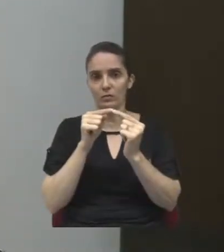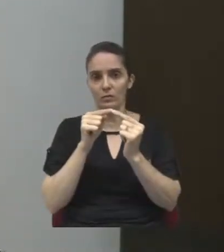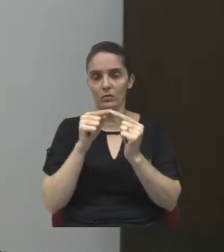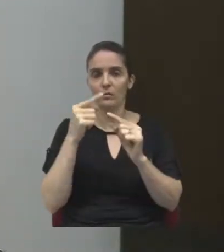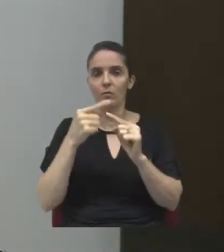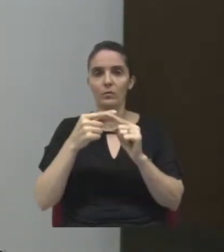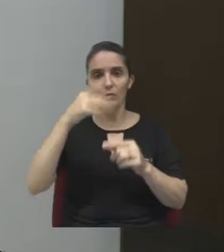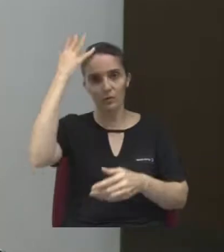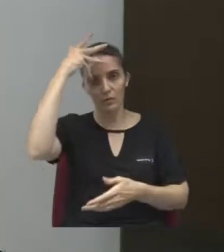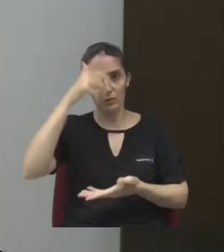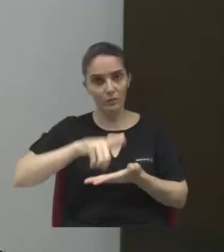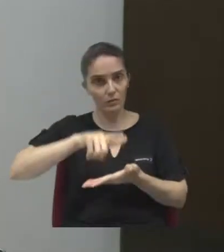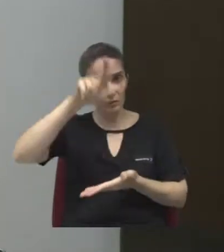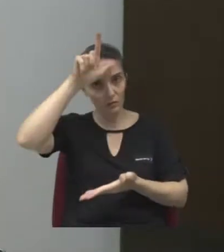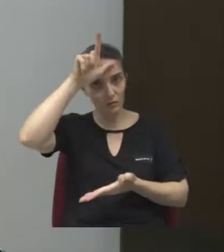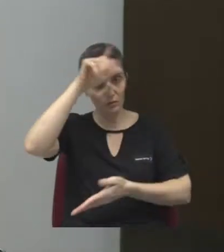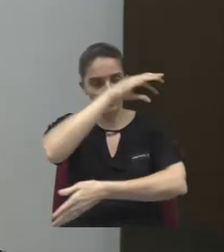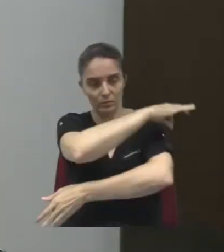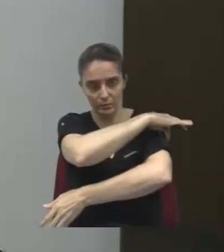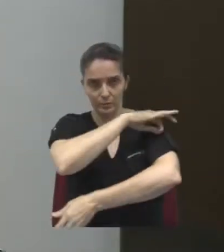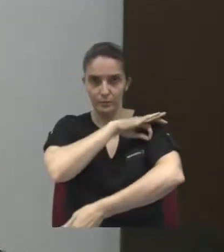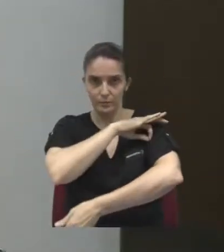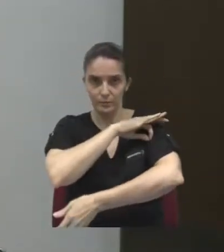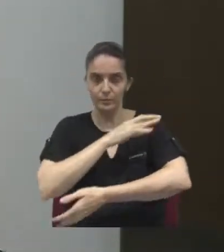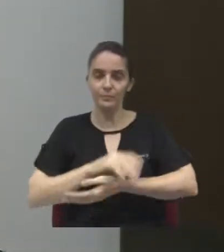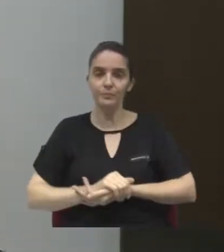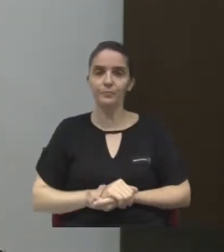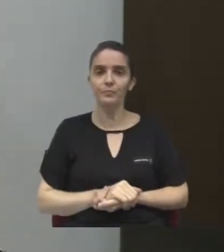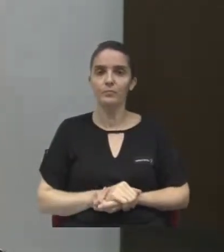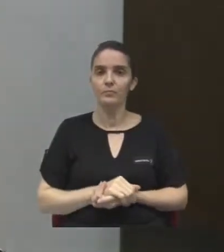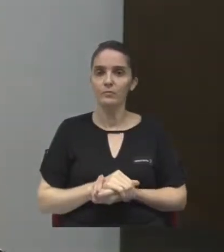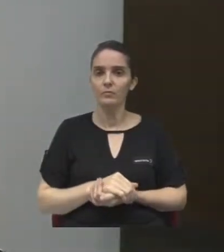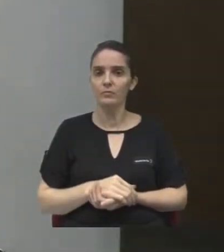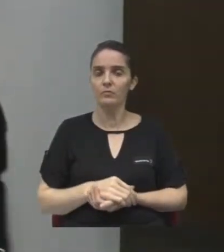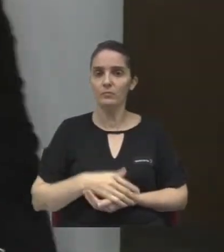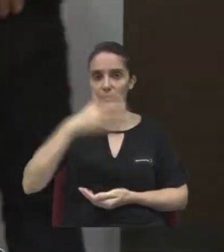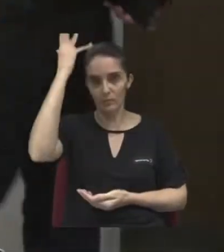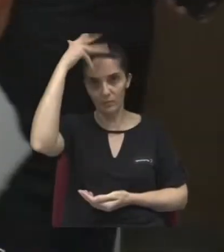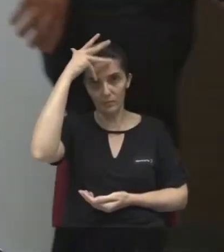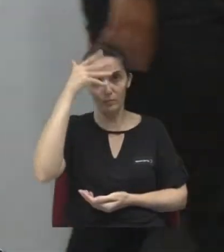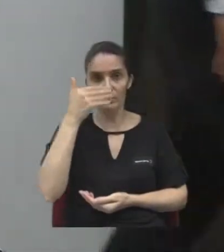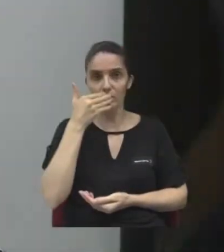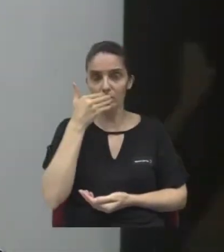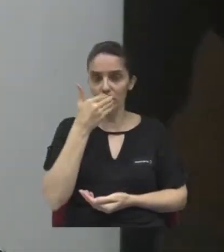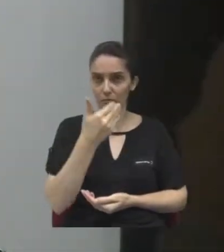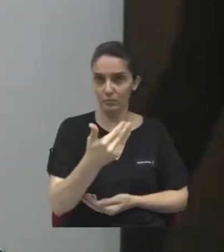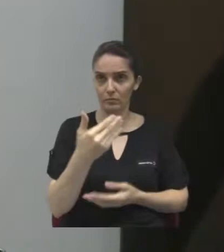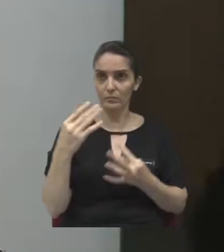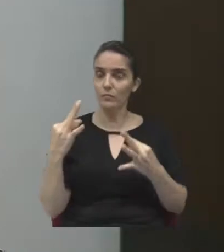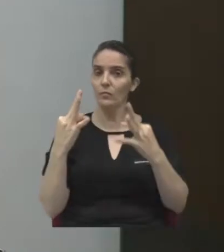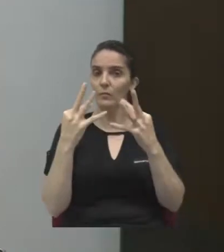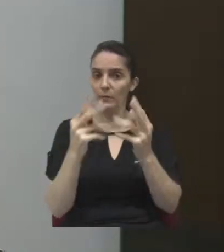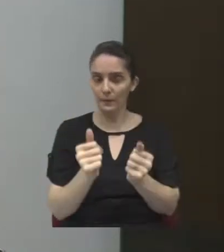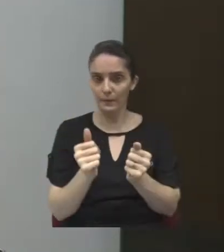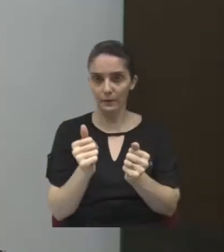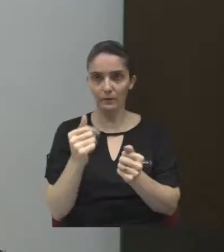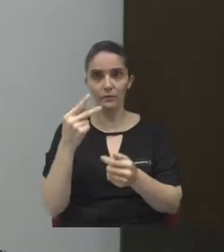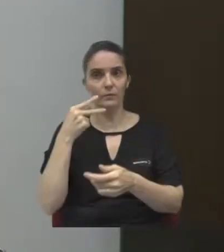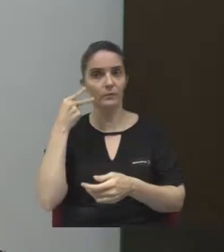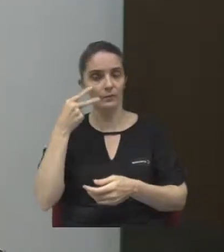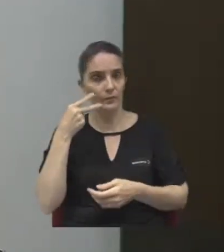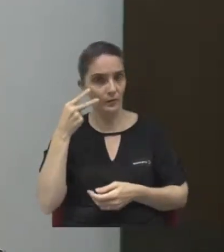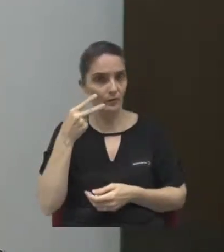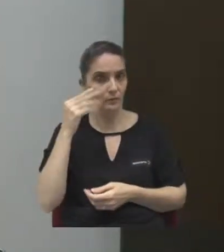prefeito. Peço a todos, como pedi ao prefeito quando disse sim a ele, peço a todos os vereadores